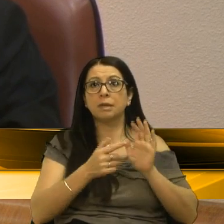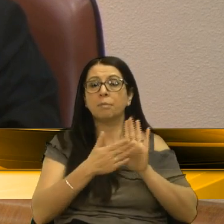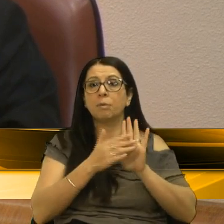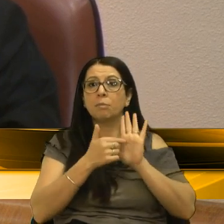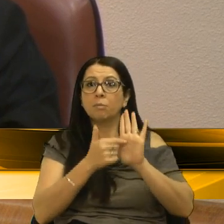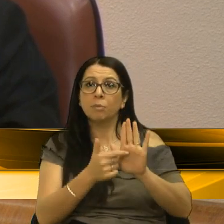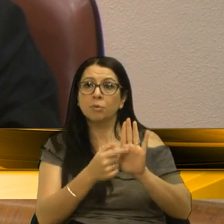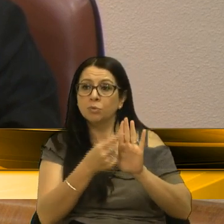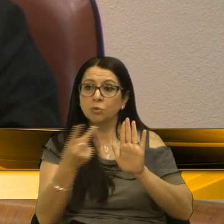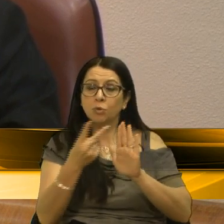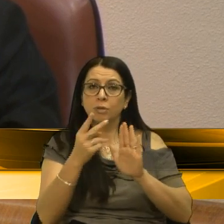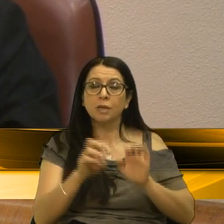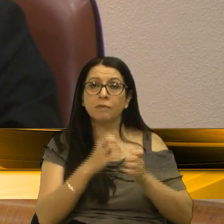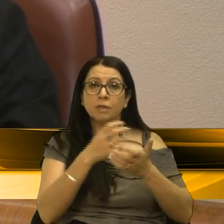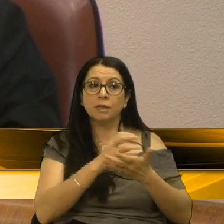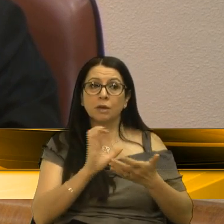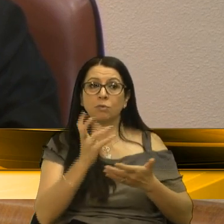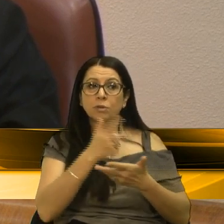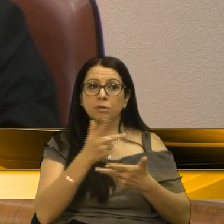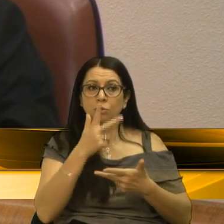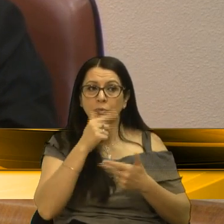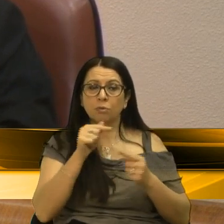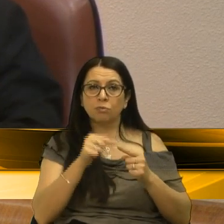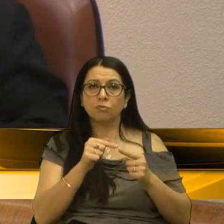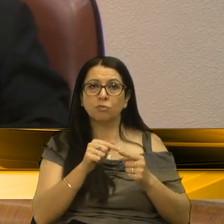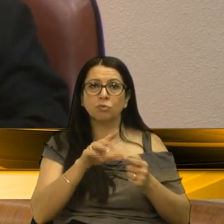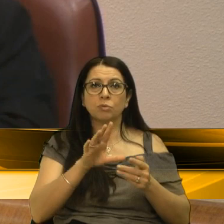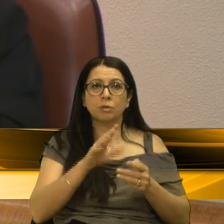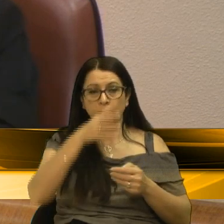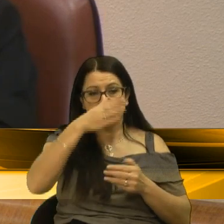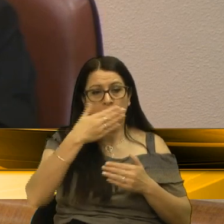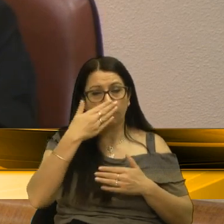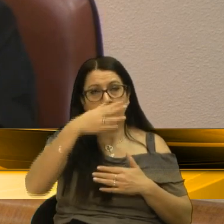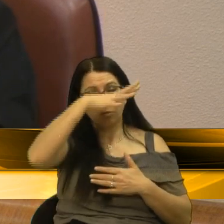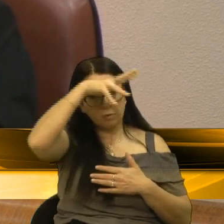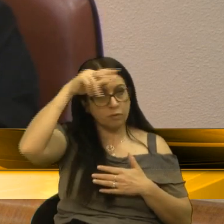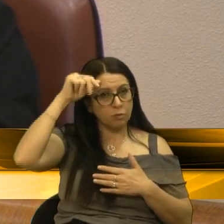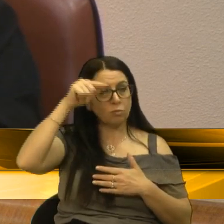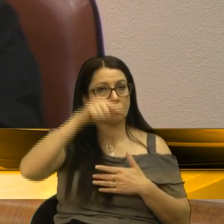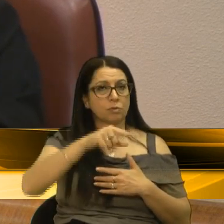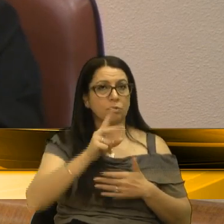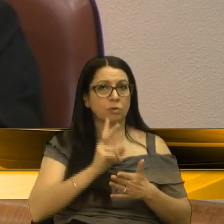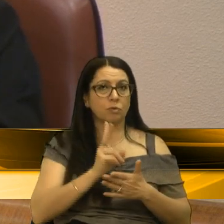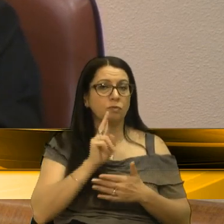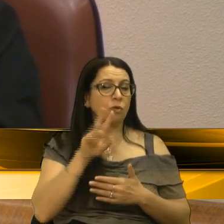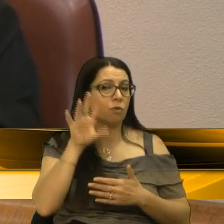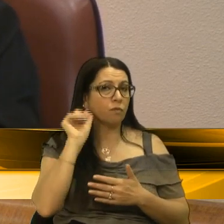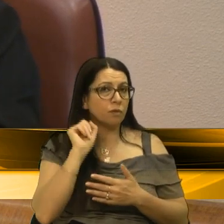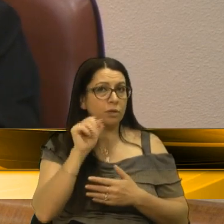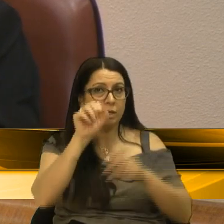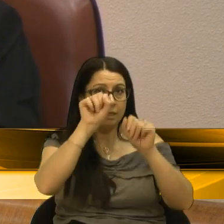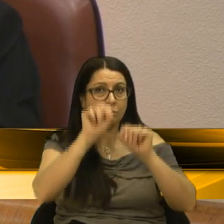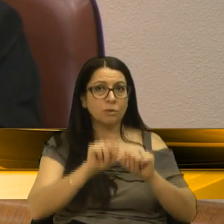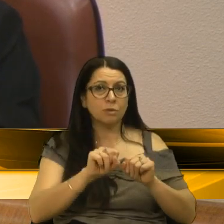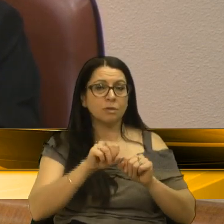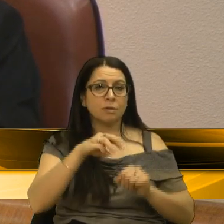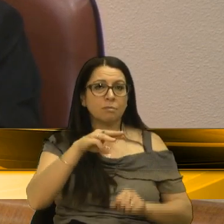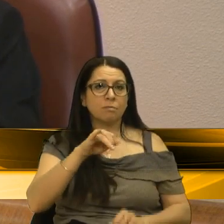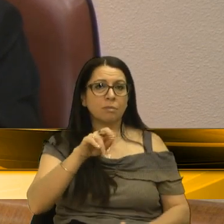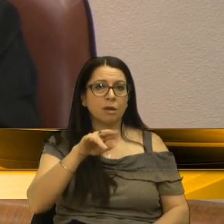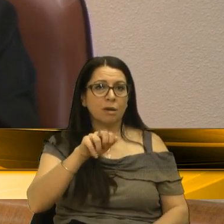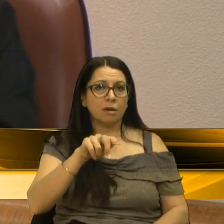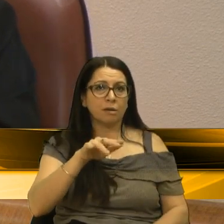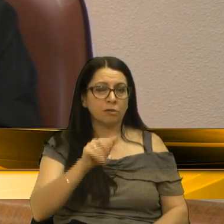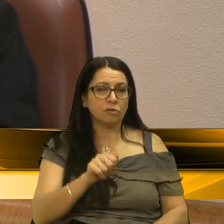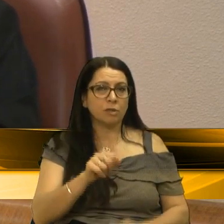dois eventos ocorressem concomitantes no Largo da Prefeitura. Na sequência, foi ouvida a testemunha senhora Mirângela Rossi, secretária